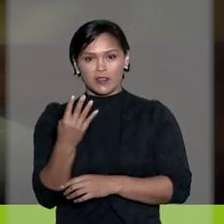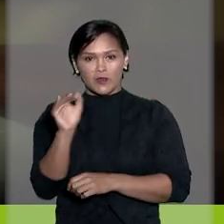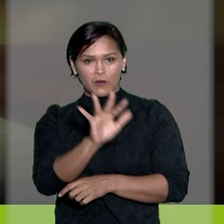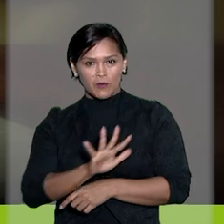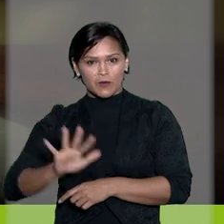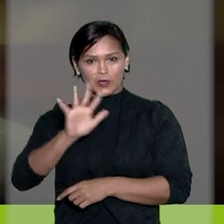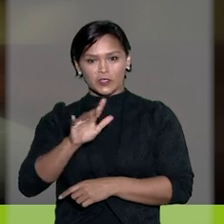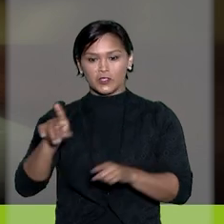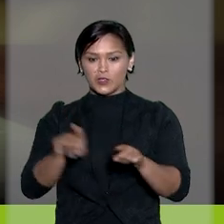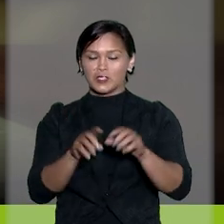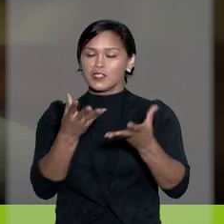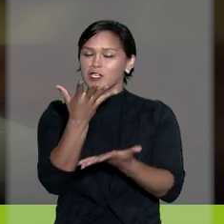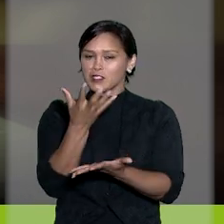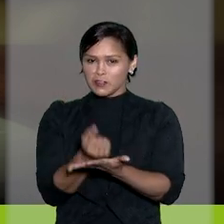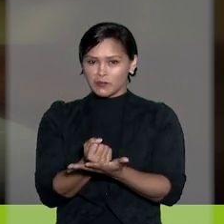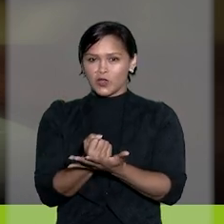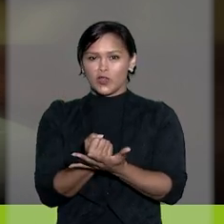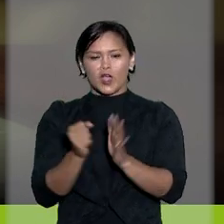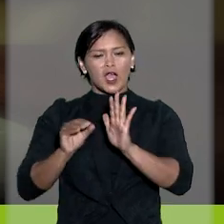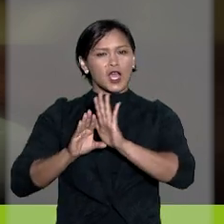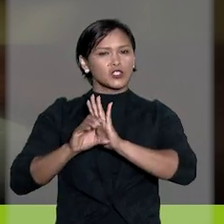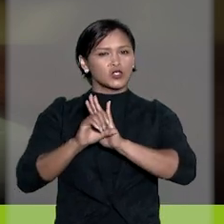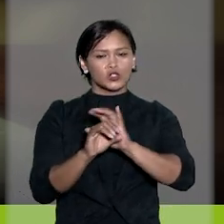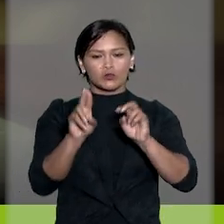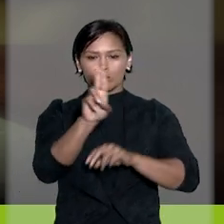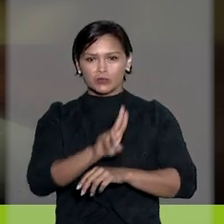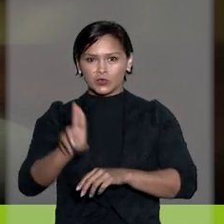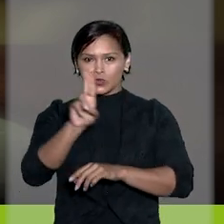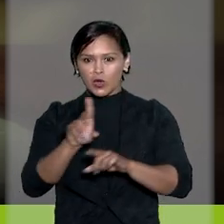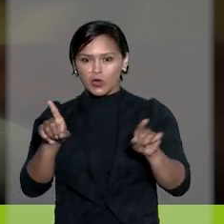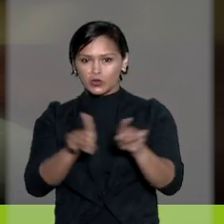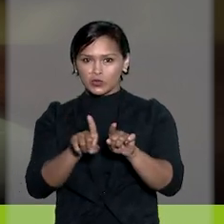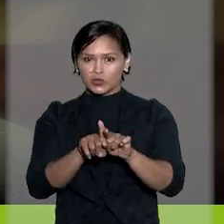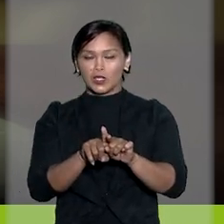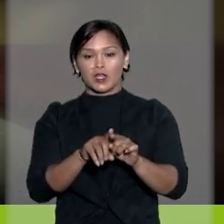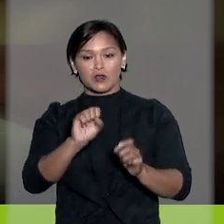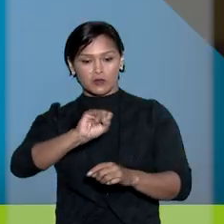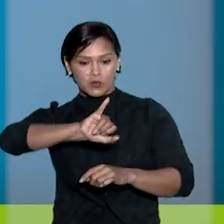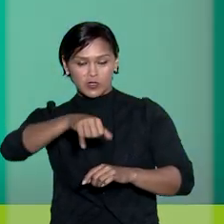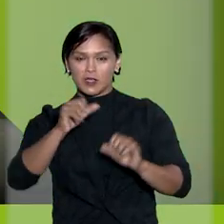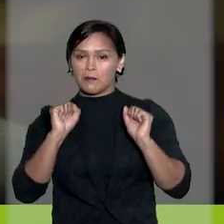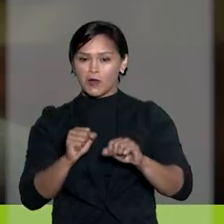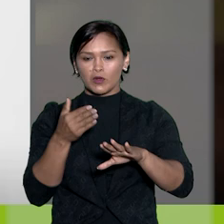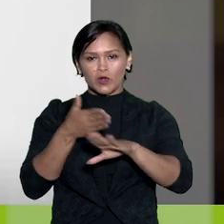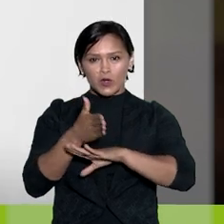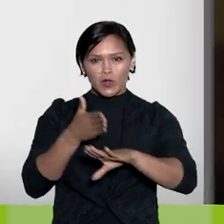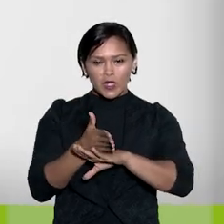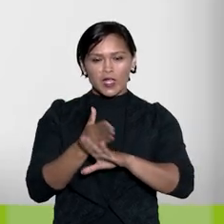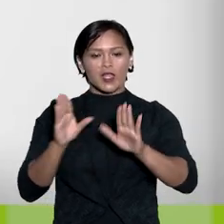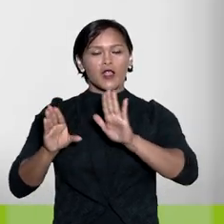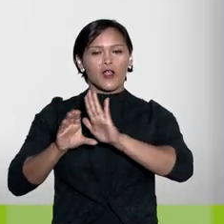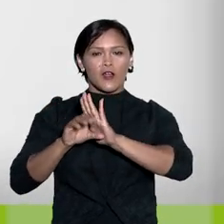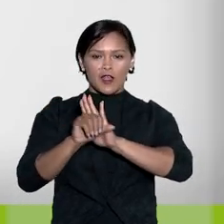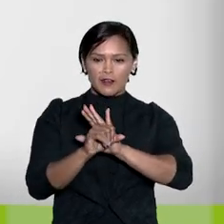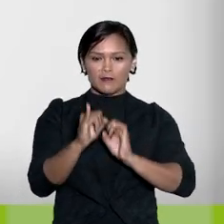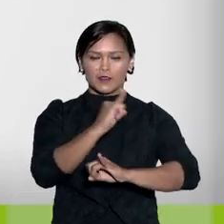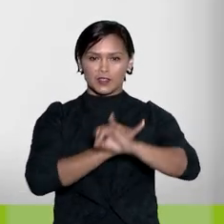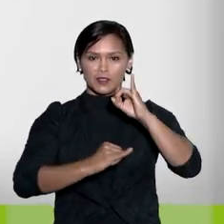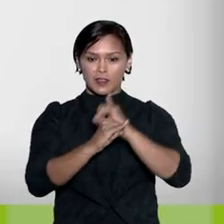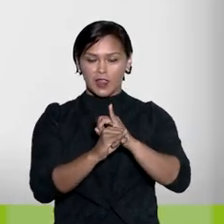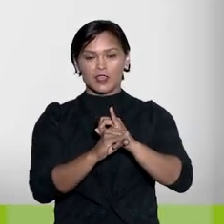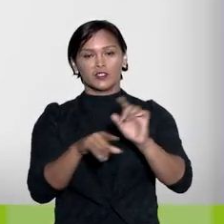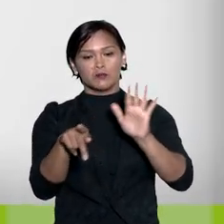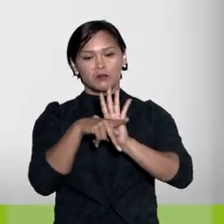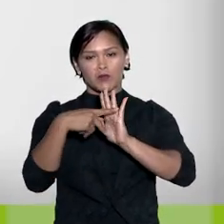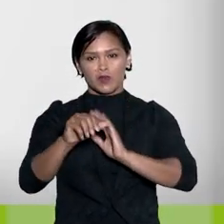Regional Federal da 4ª Região e está disponível a todos os usuários. O SEI pode ser acessado de qualquer